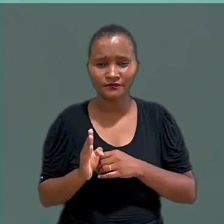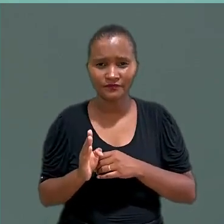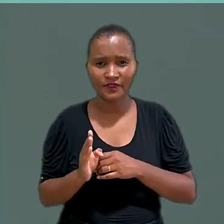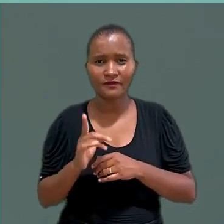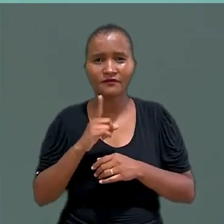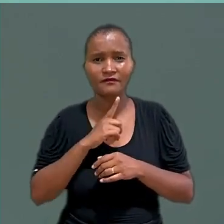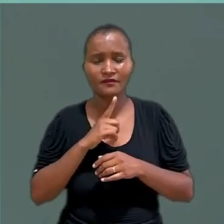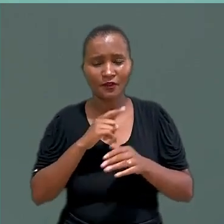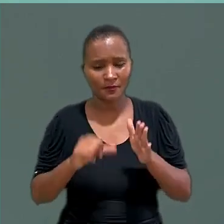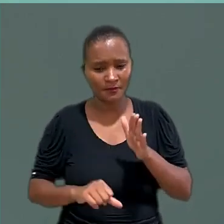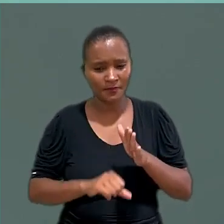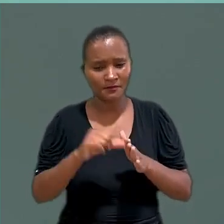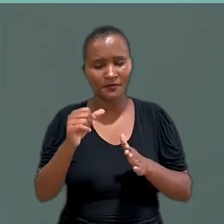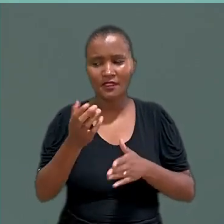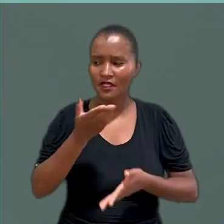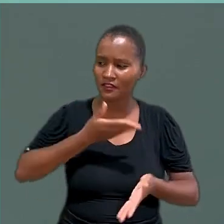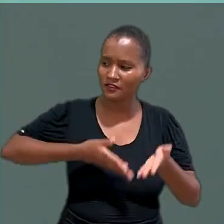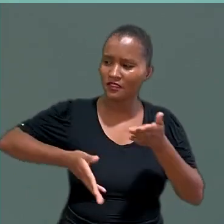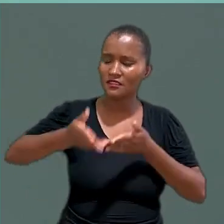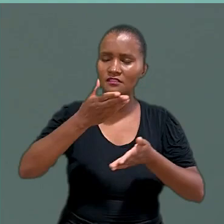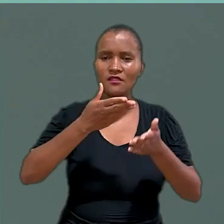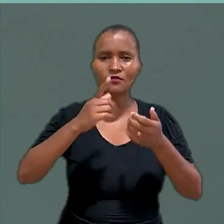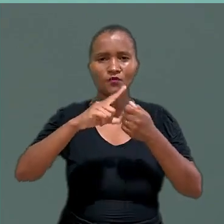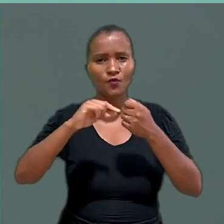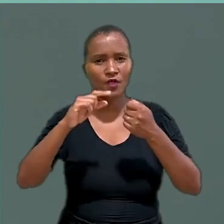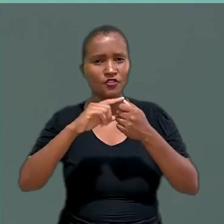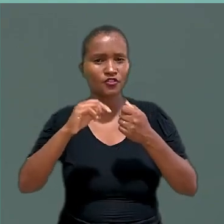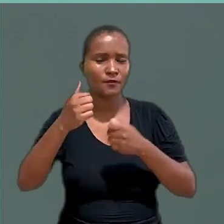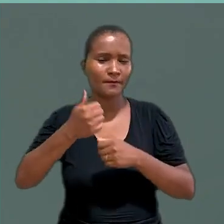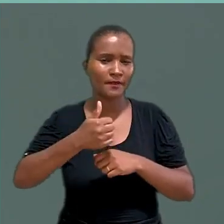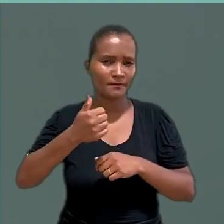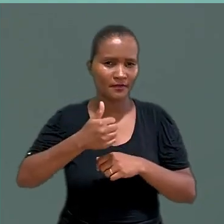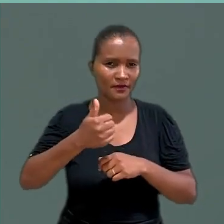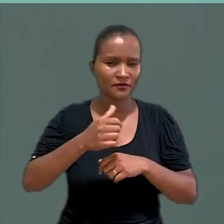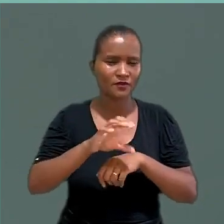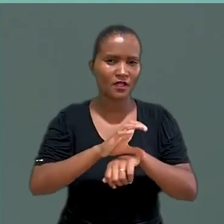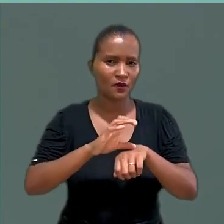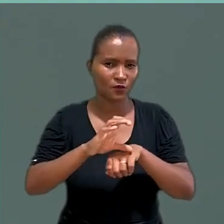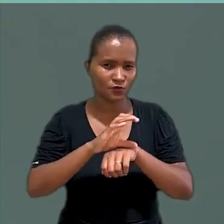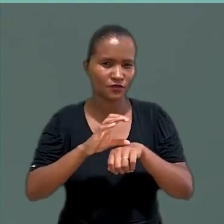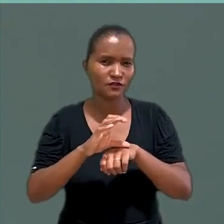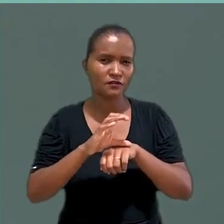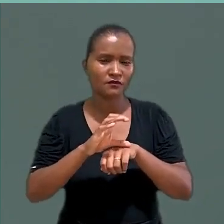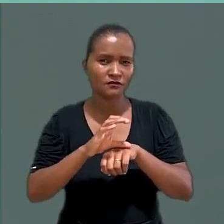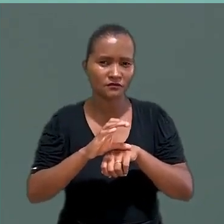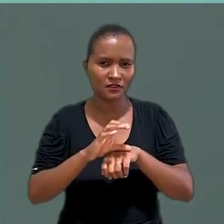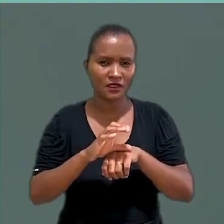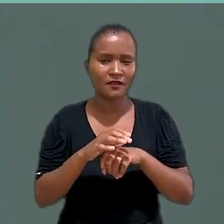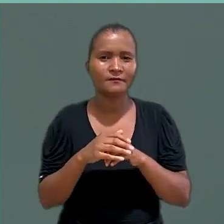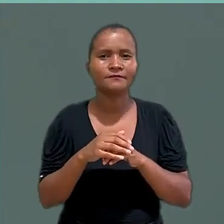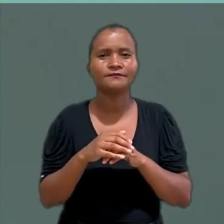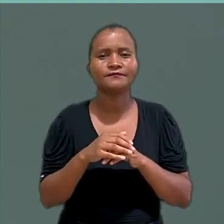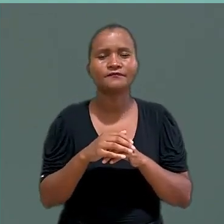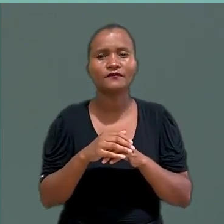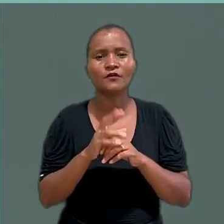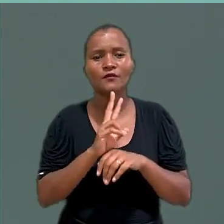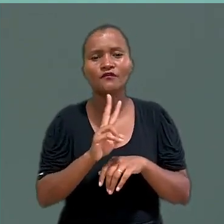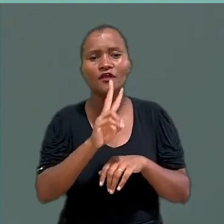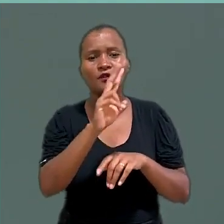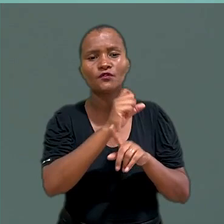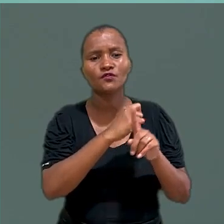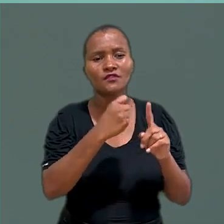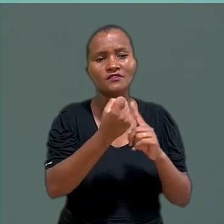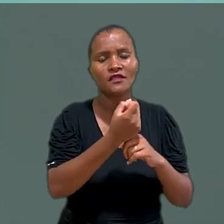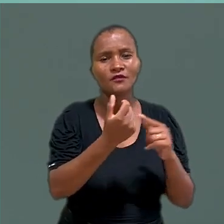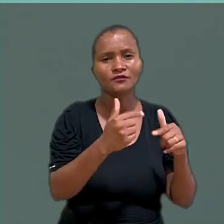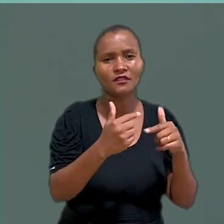uma primeira interação, ali no artigo 1º da Constituição, entre o valor social do